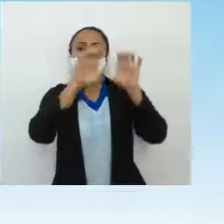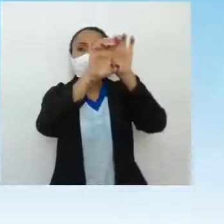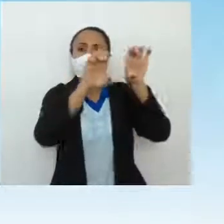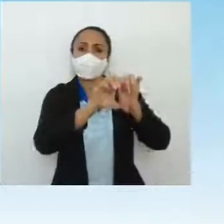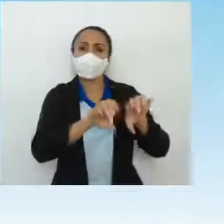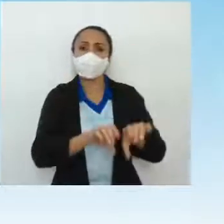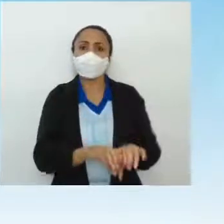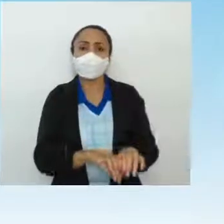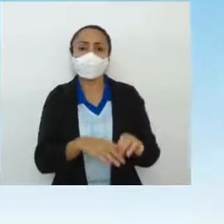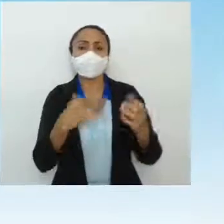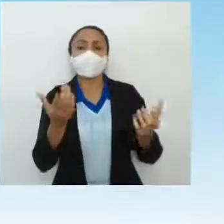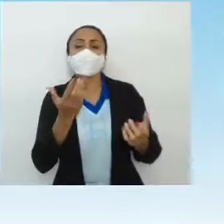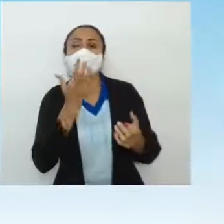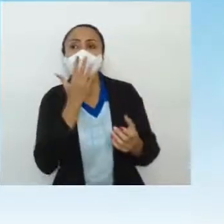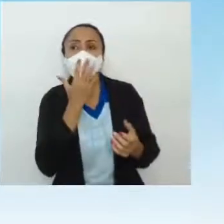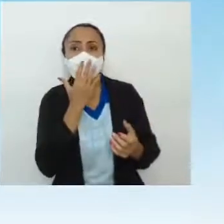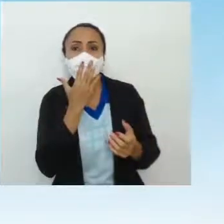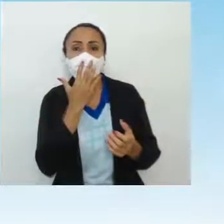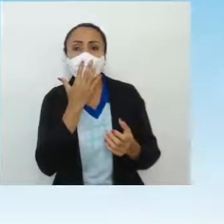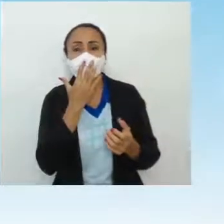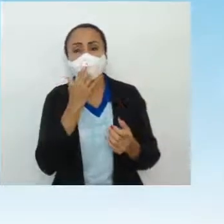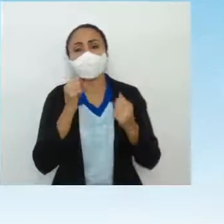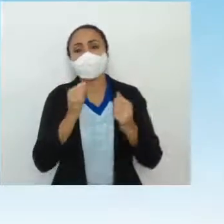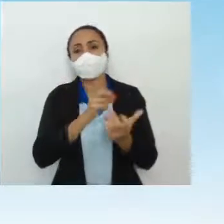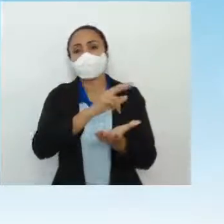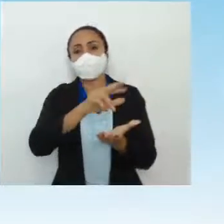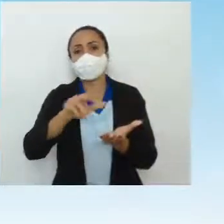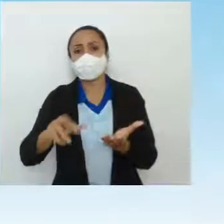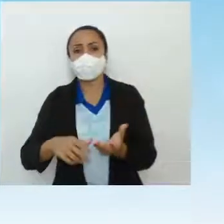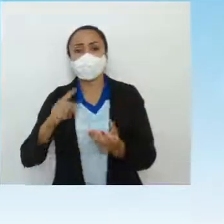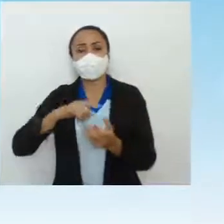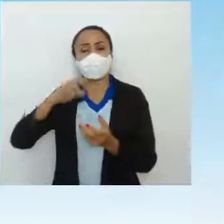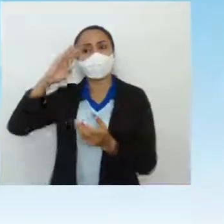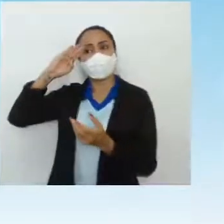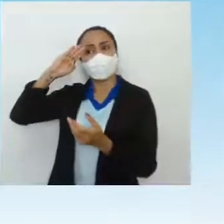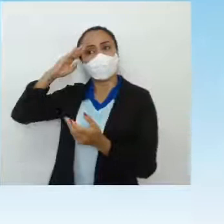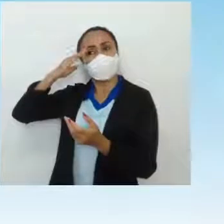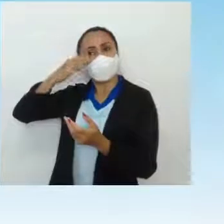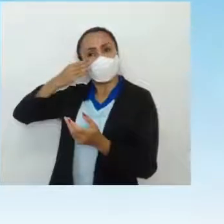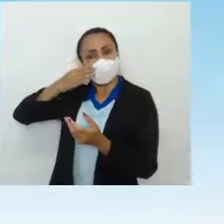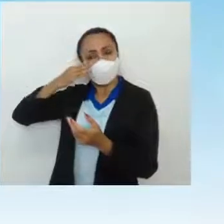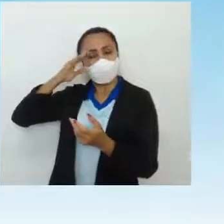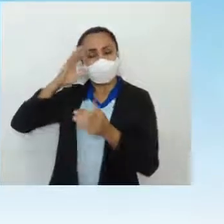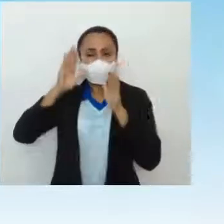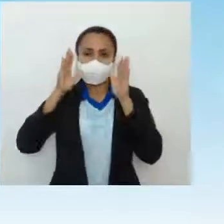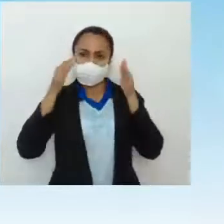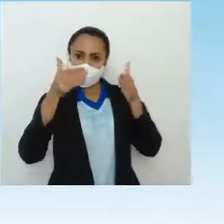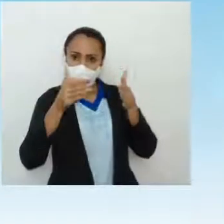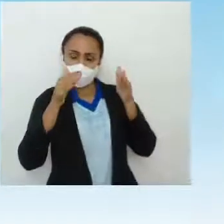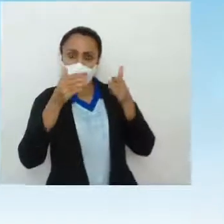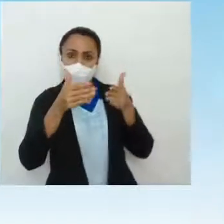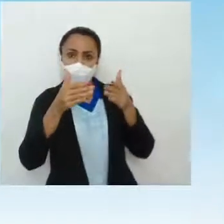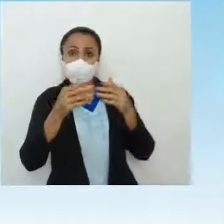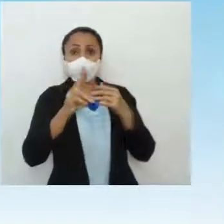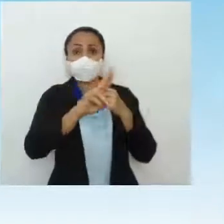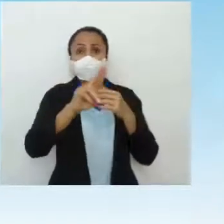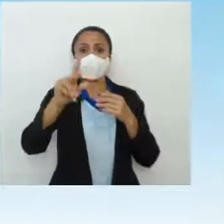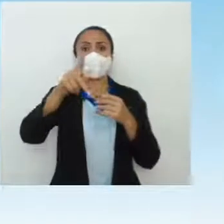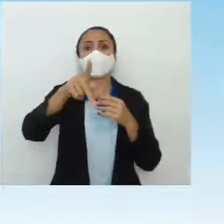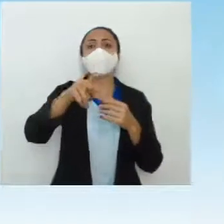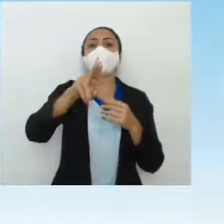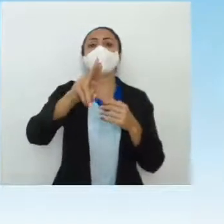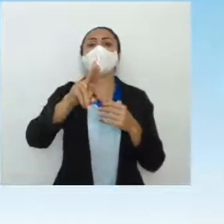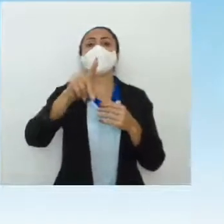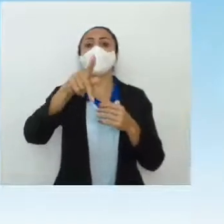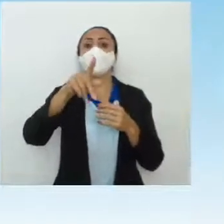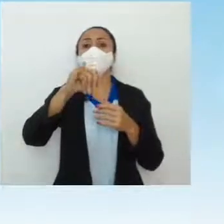cor e ela pode ser variável. Na íris há um orifício central que chamamos de pupila e por